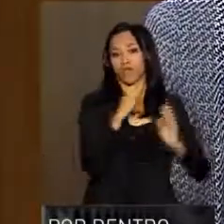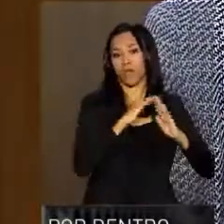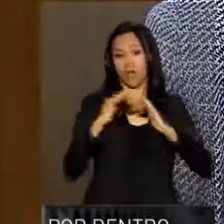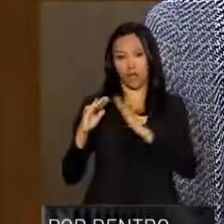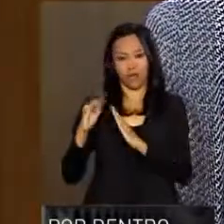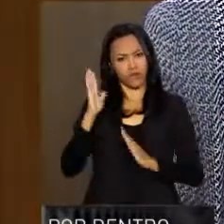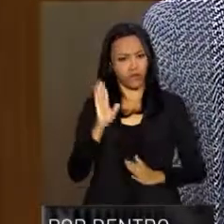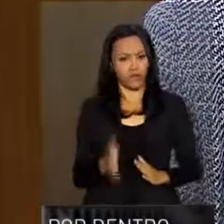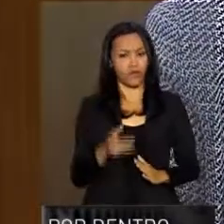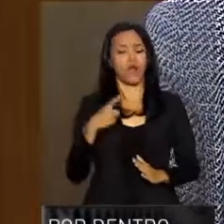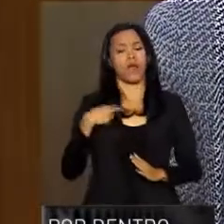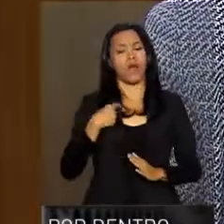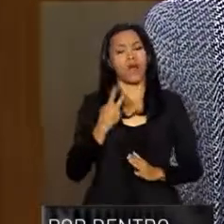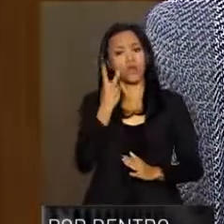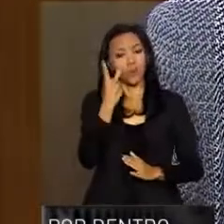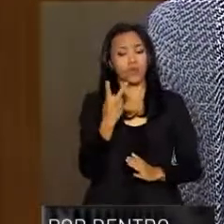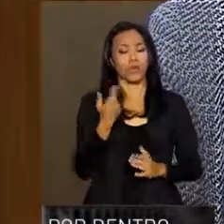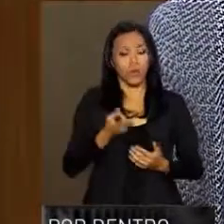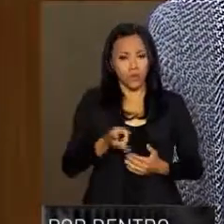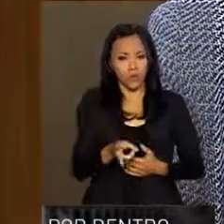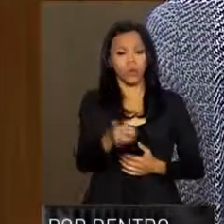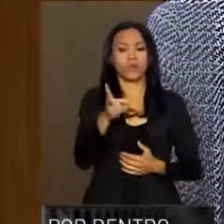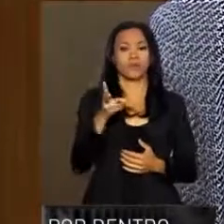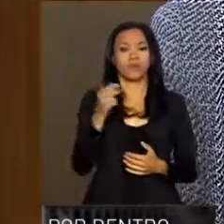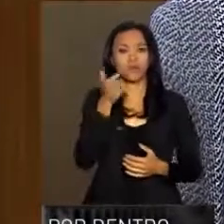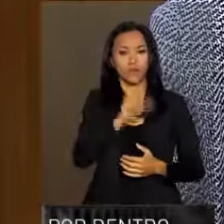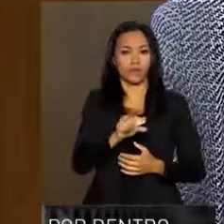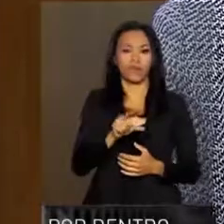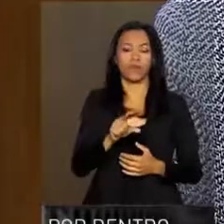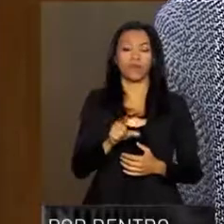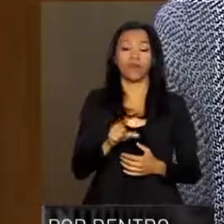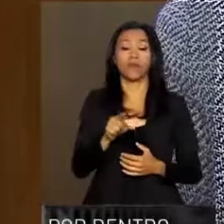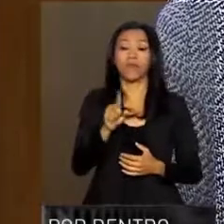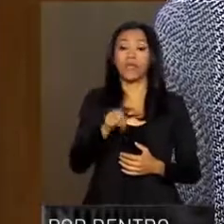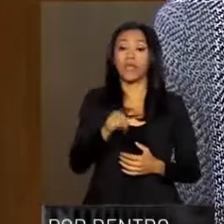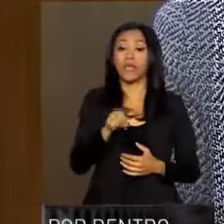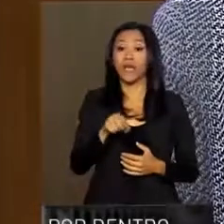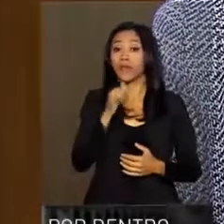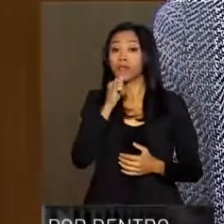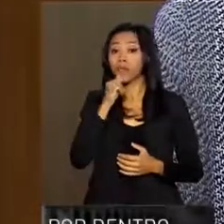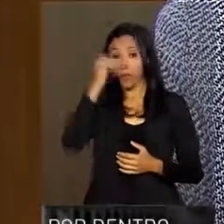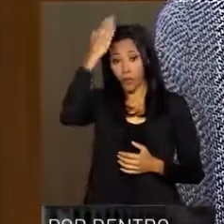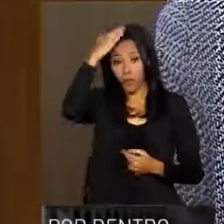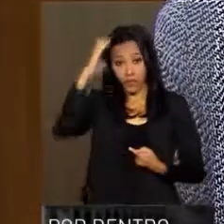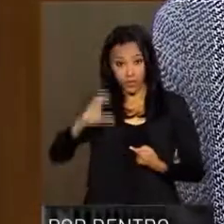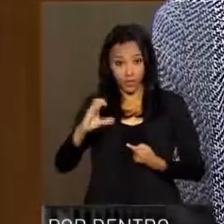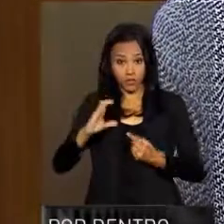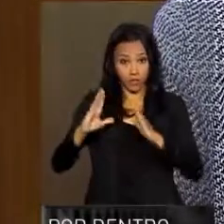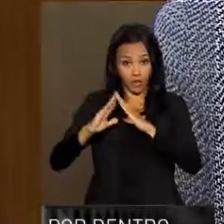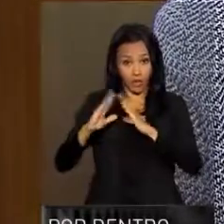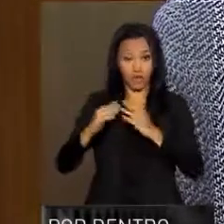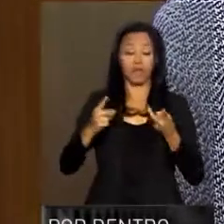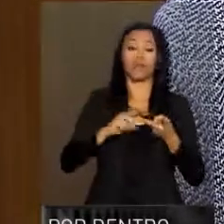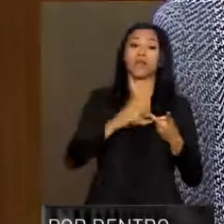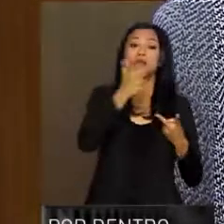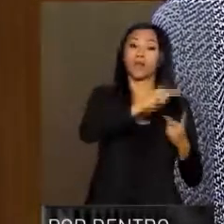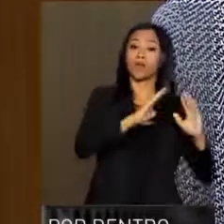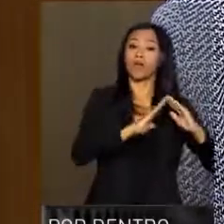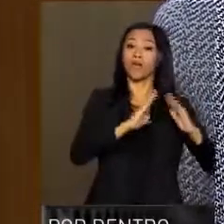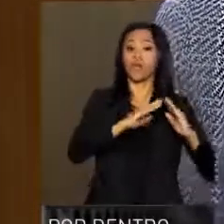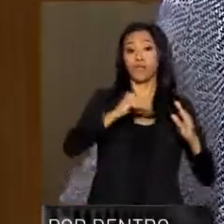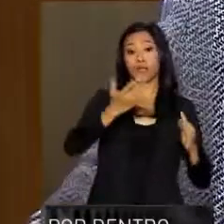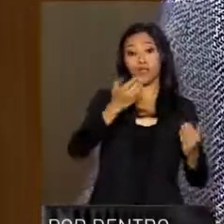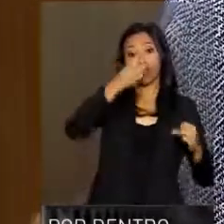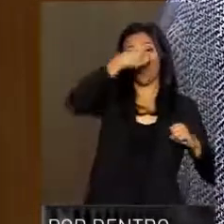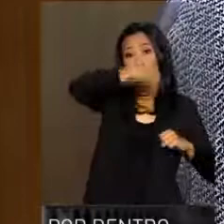colocamos para funcionar duas casas que no caso de de curitiba e de do maranhão não estamos com as duas casas